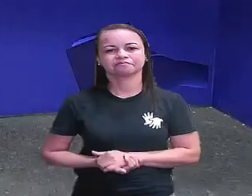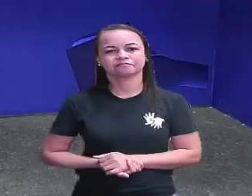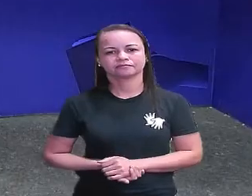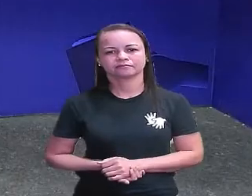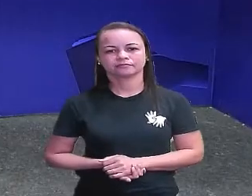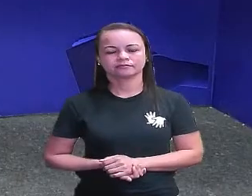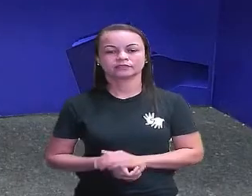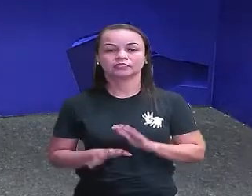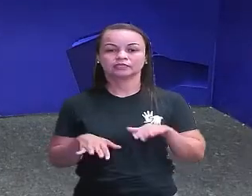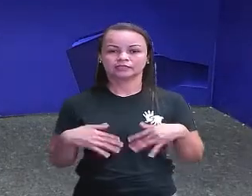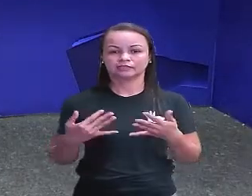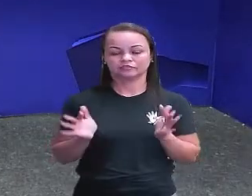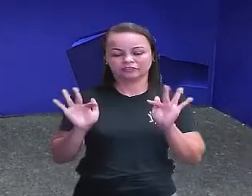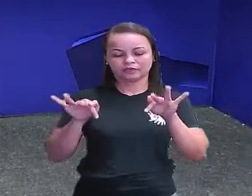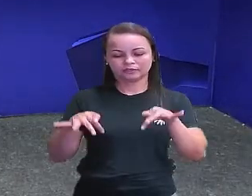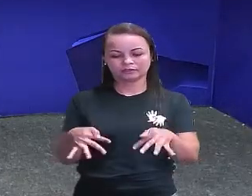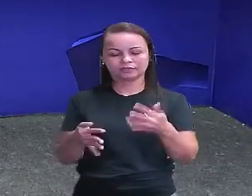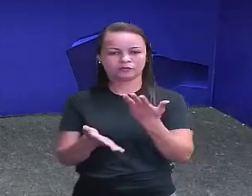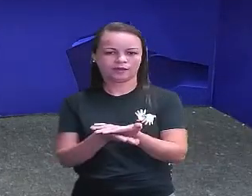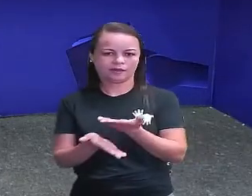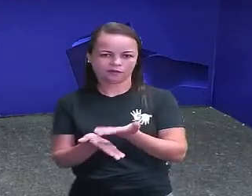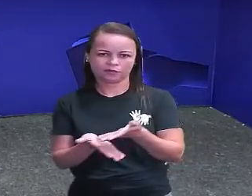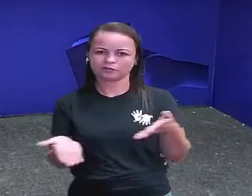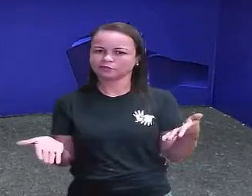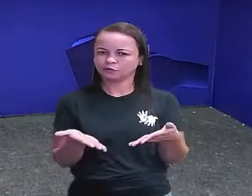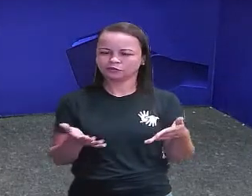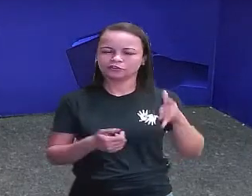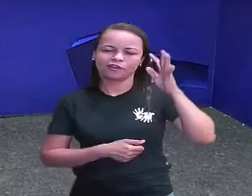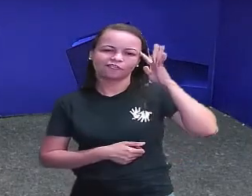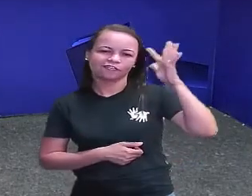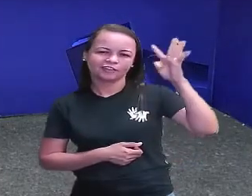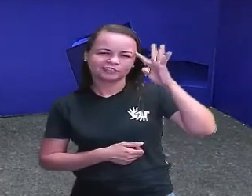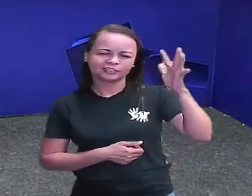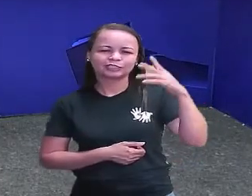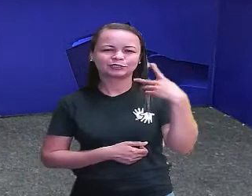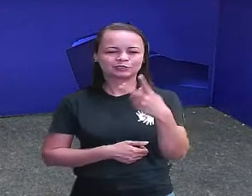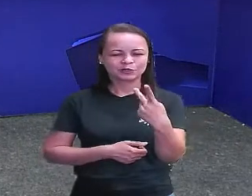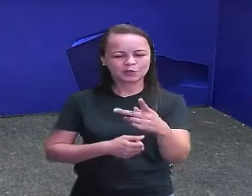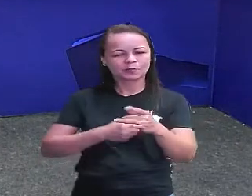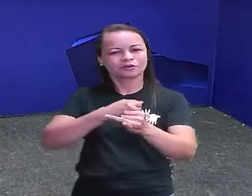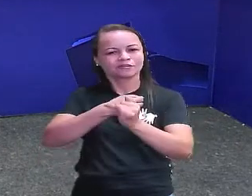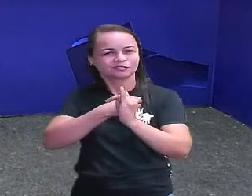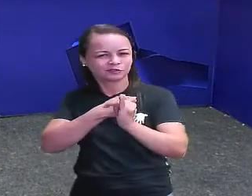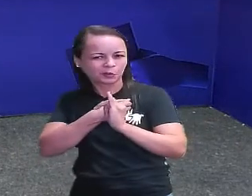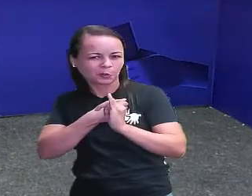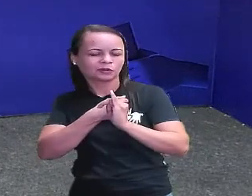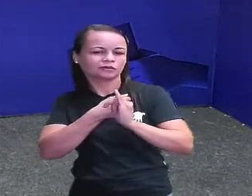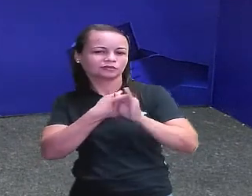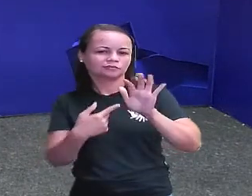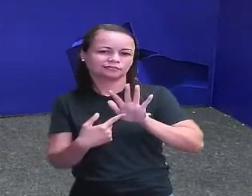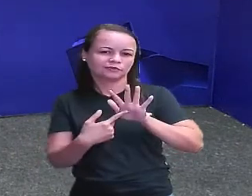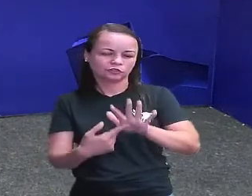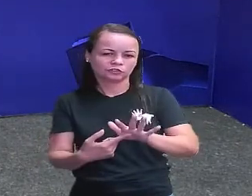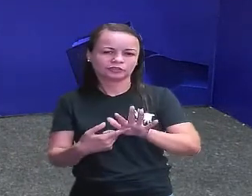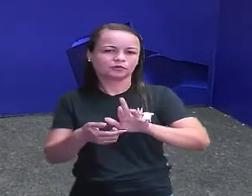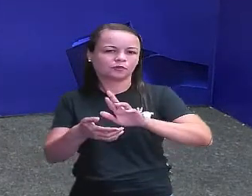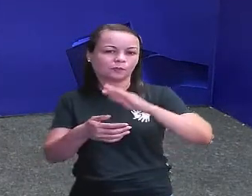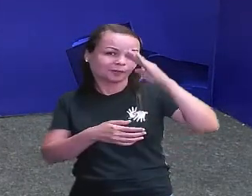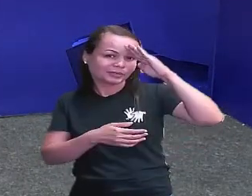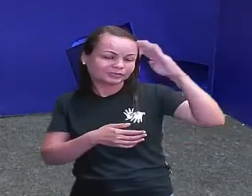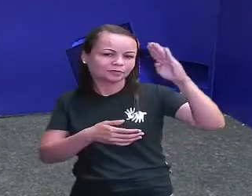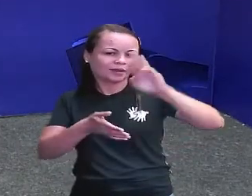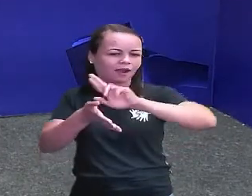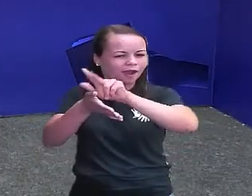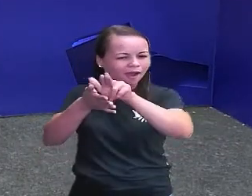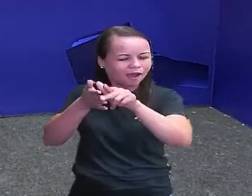E assim finalizamos a nossa aula de hoje, né? Refletimos aí sobre as crônicas, trouxemos os principais cronistas